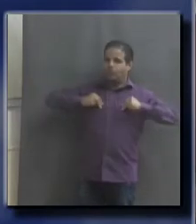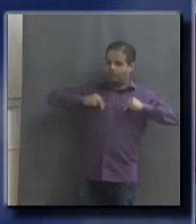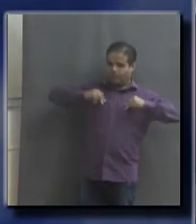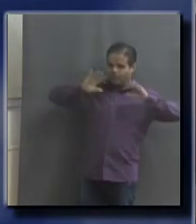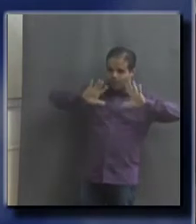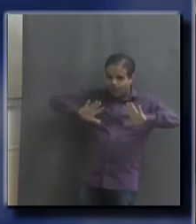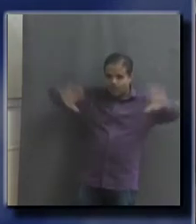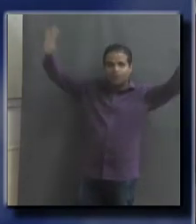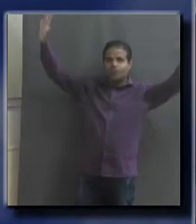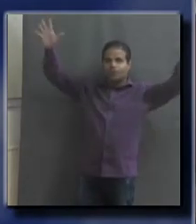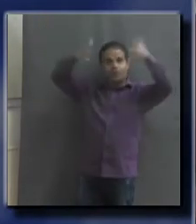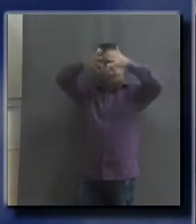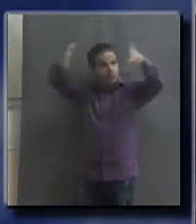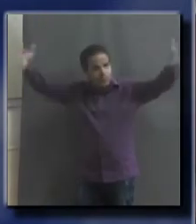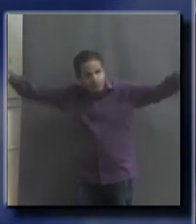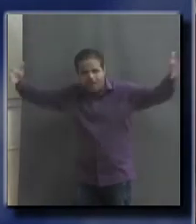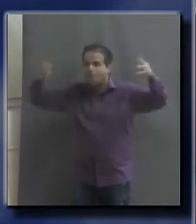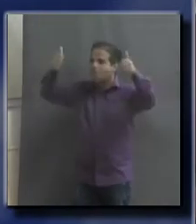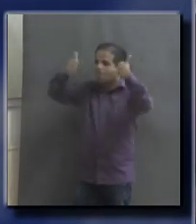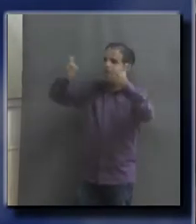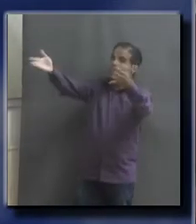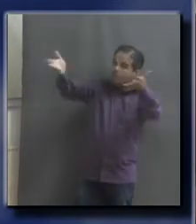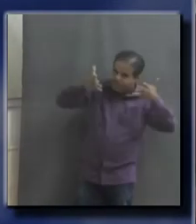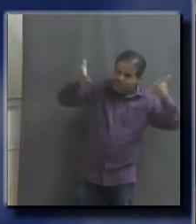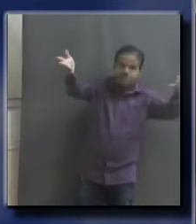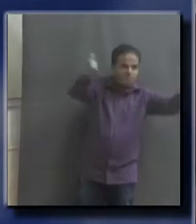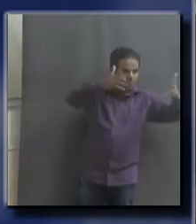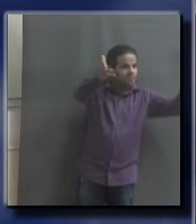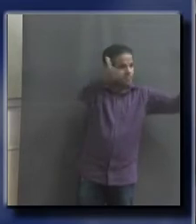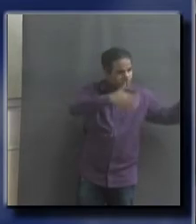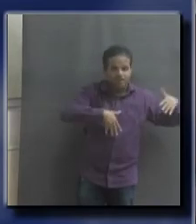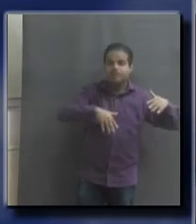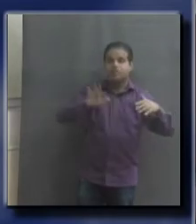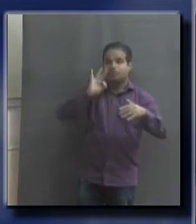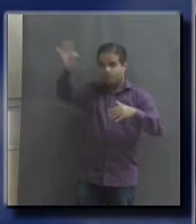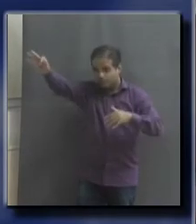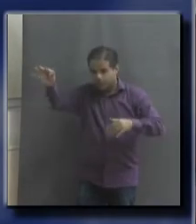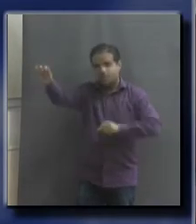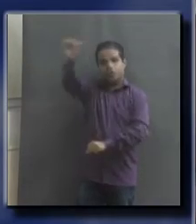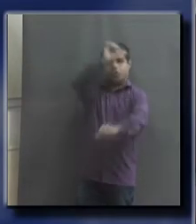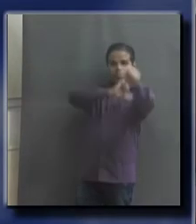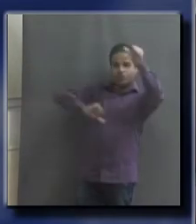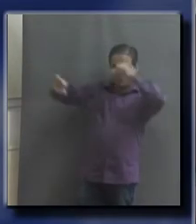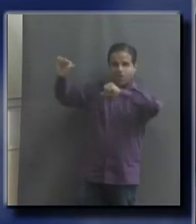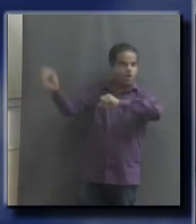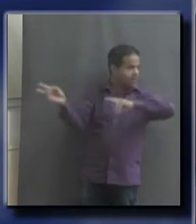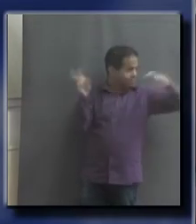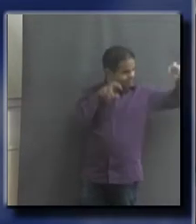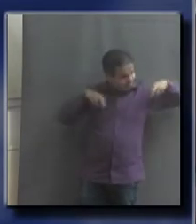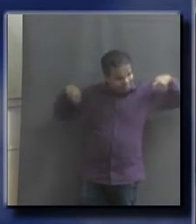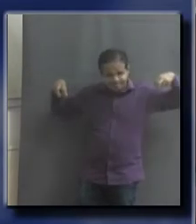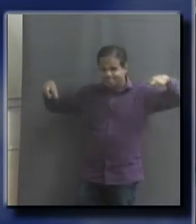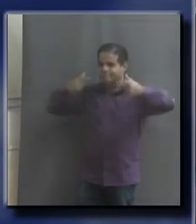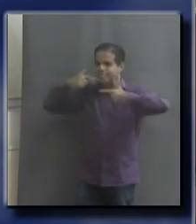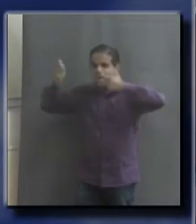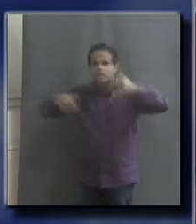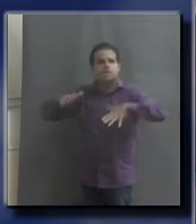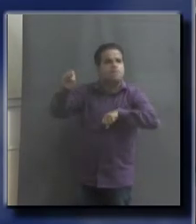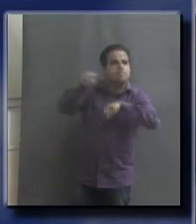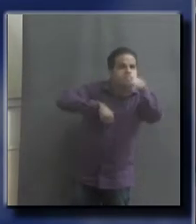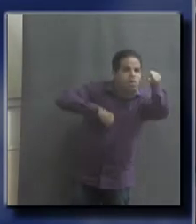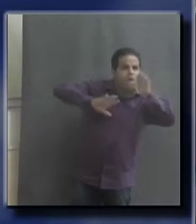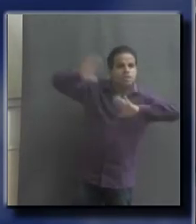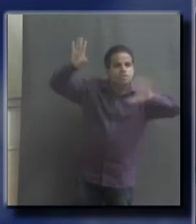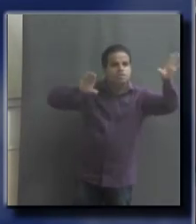Uau! Massa! Bem-vindas e bem-vindos. Daqui uns dias são vocês que estão aqui. Quem daqui é psicólogo formado